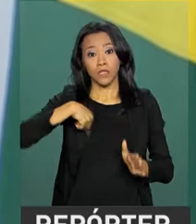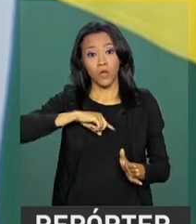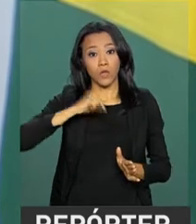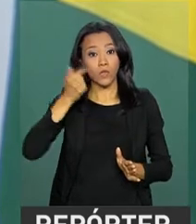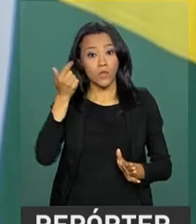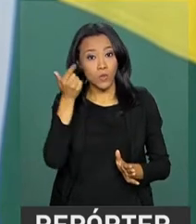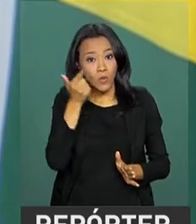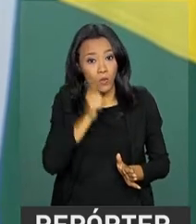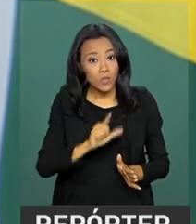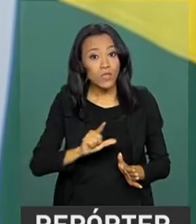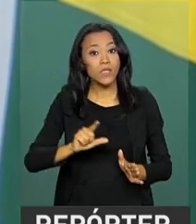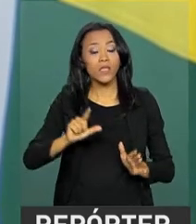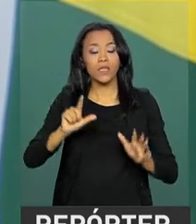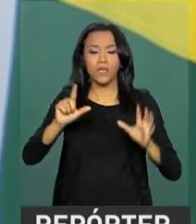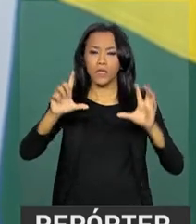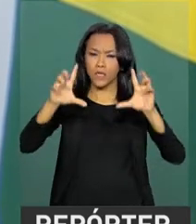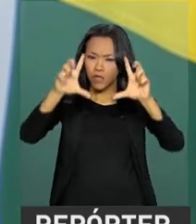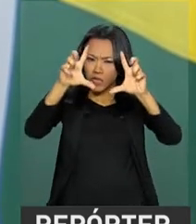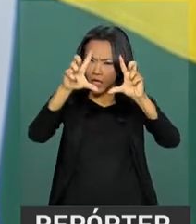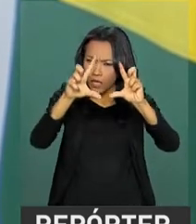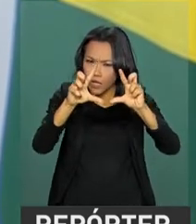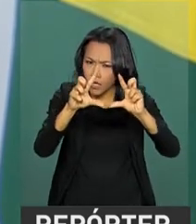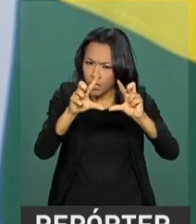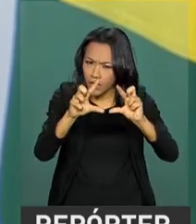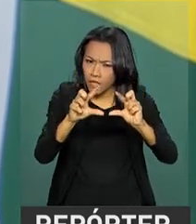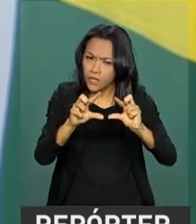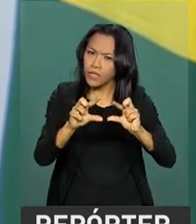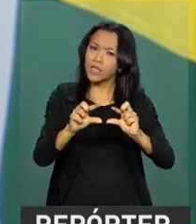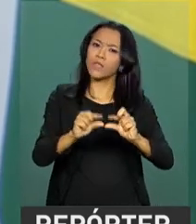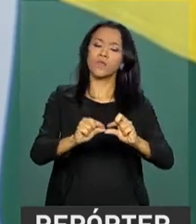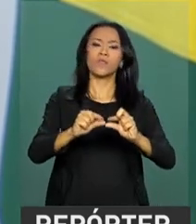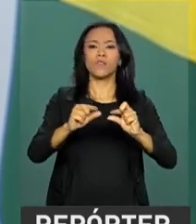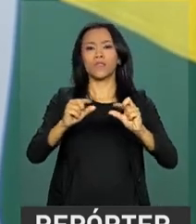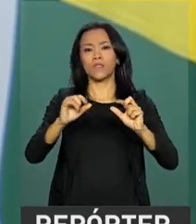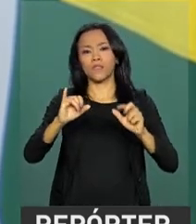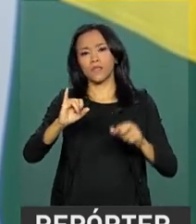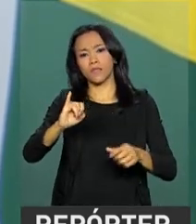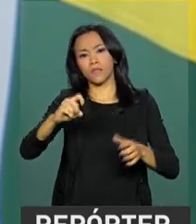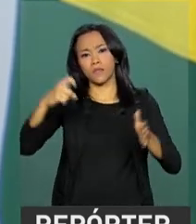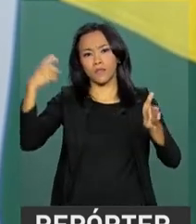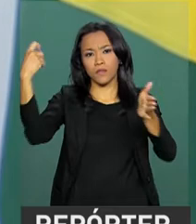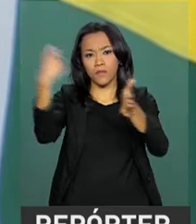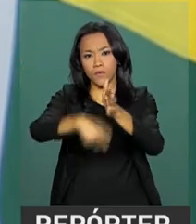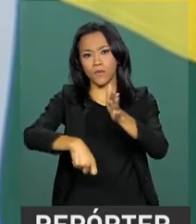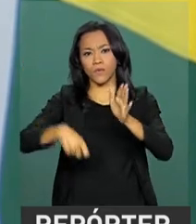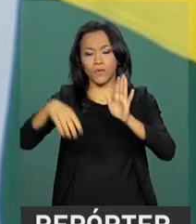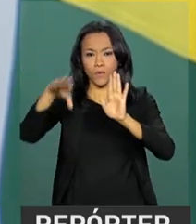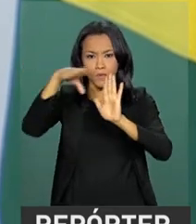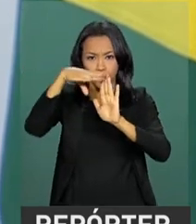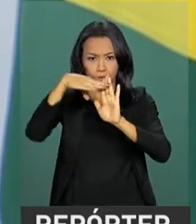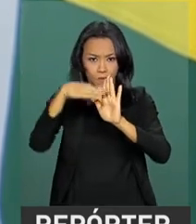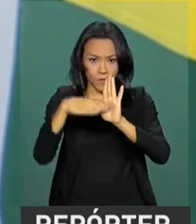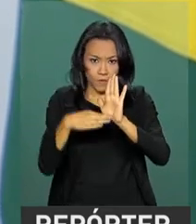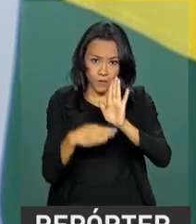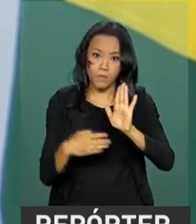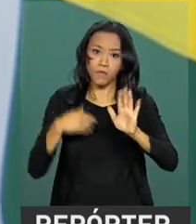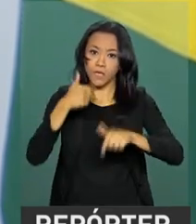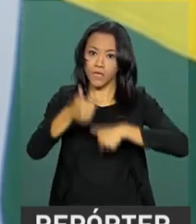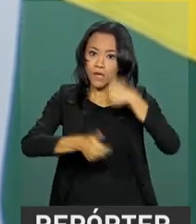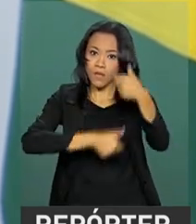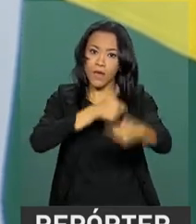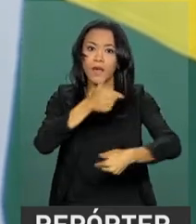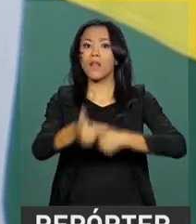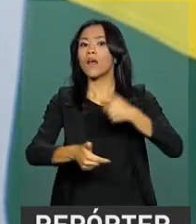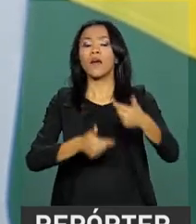simplificação tributária uma espécie de desburocratização tributária que eu estou pedindo para trabalhar nisso e